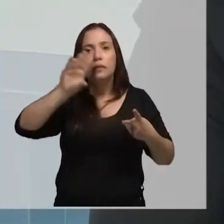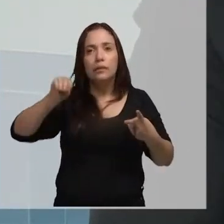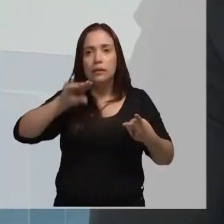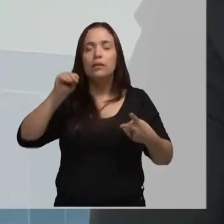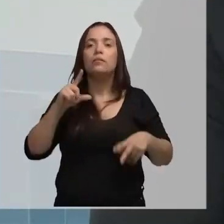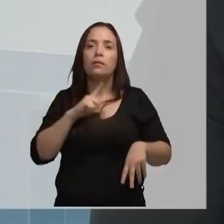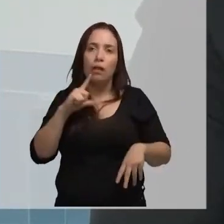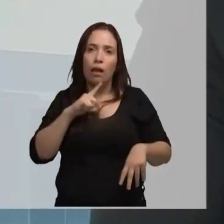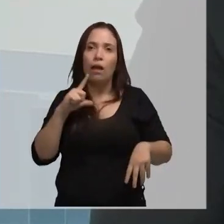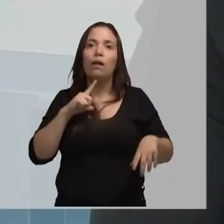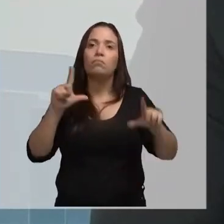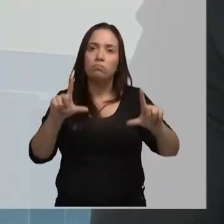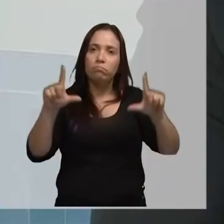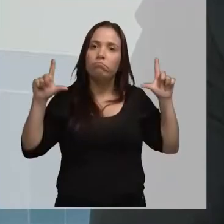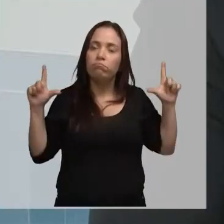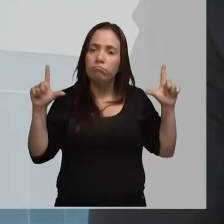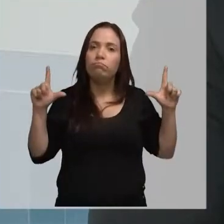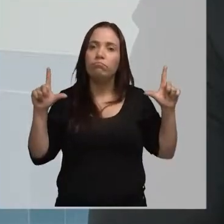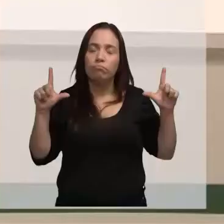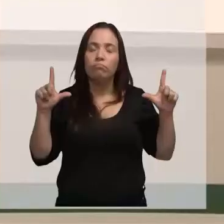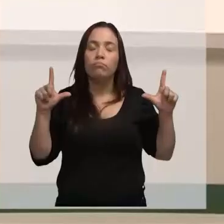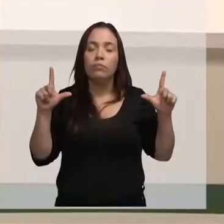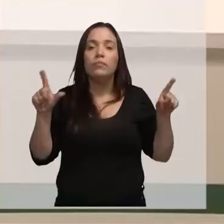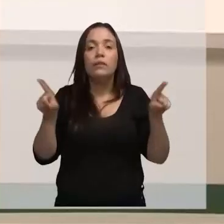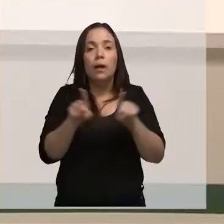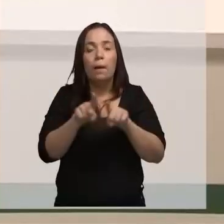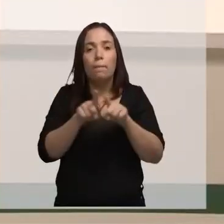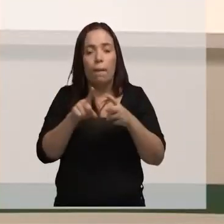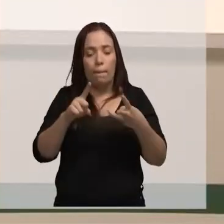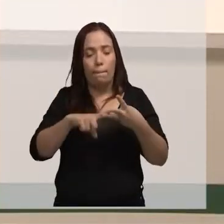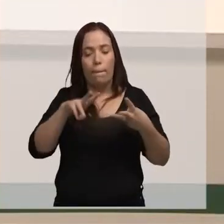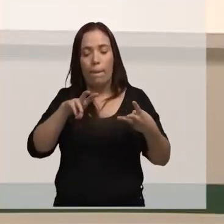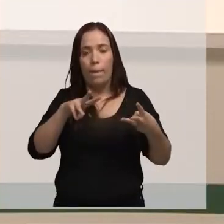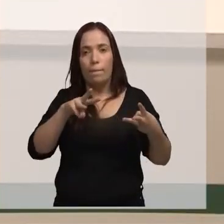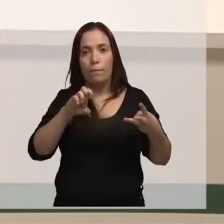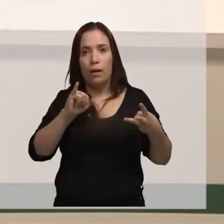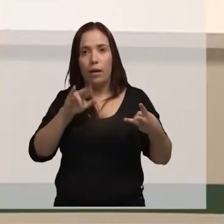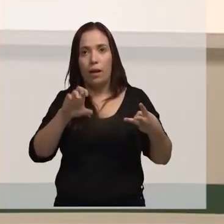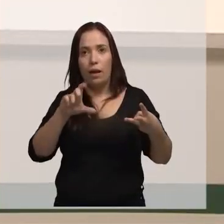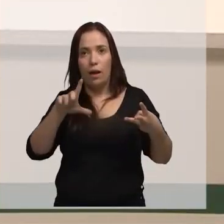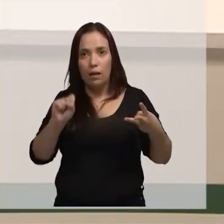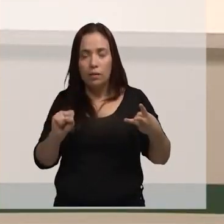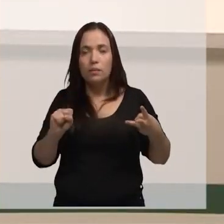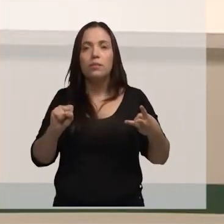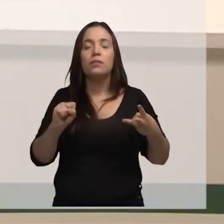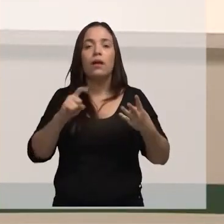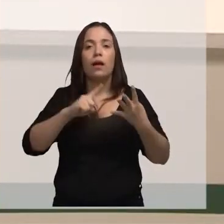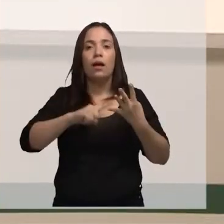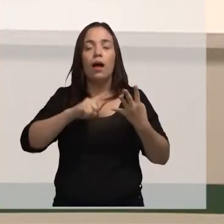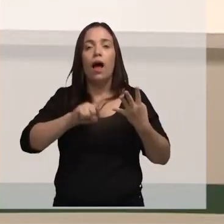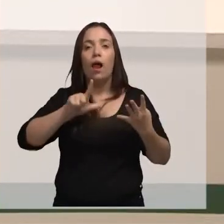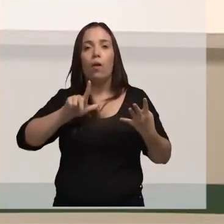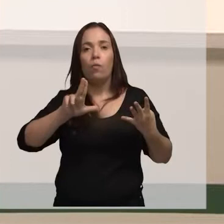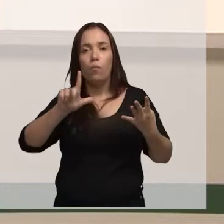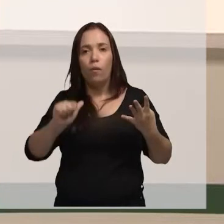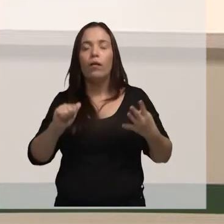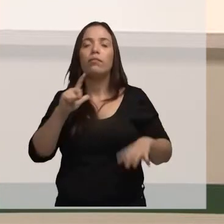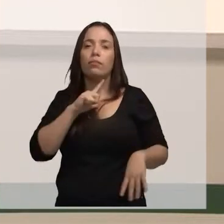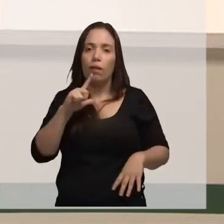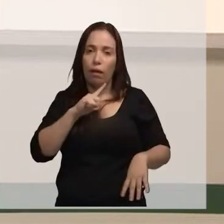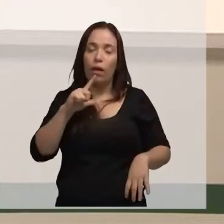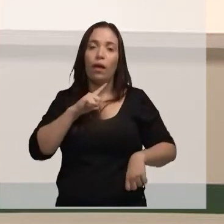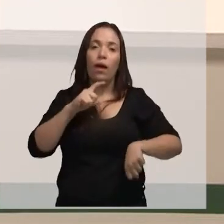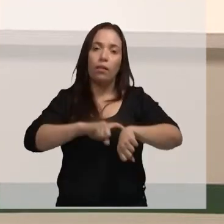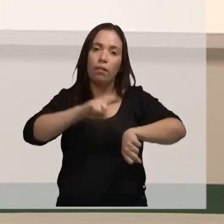espaço razoável, pode fazer a diferença, e para o Meirelles, que tem muito espaço, né? E para o PT do Lula, que tem muito espaço,